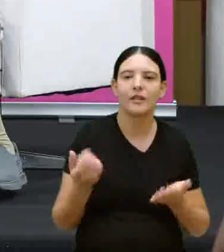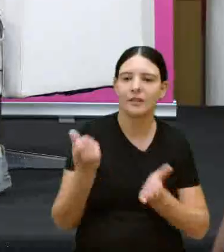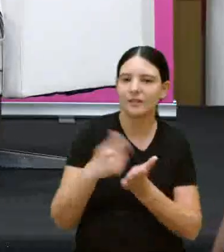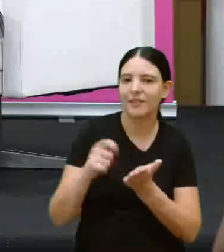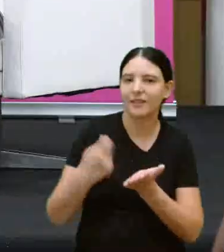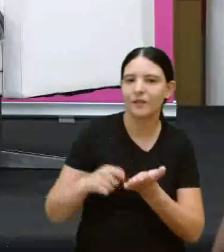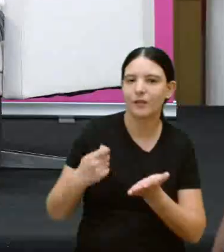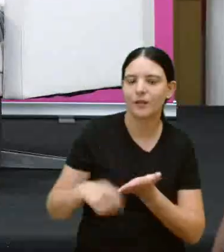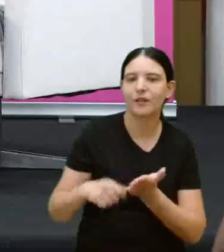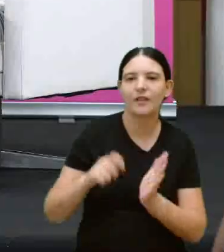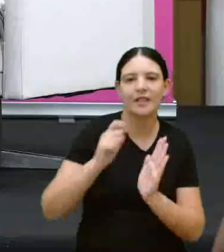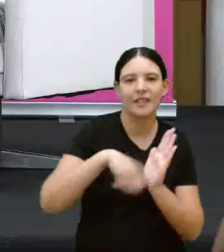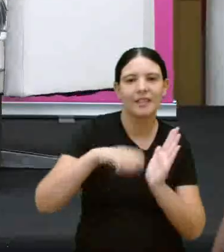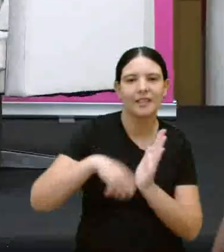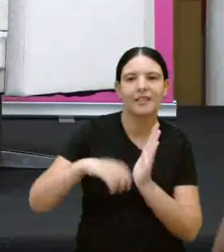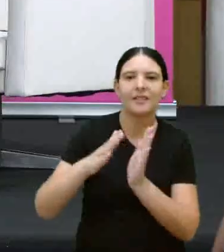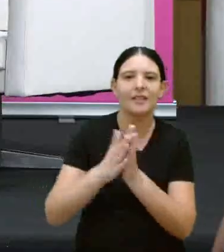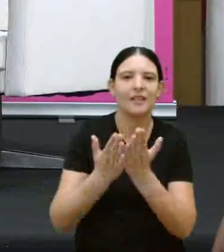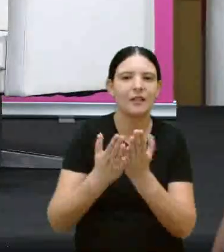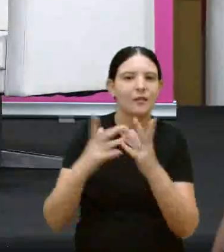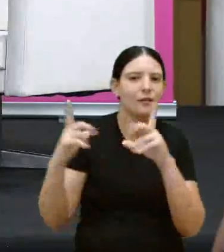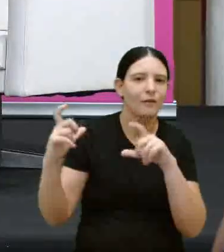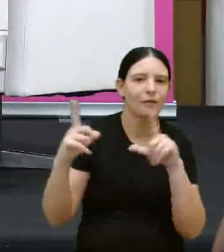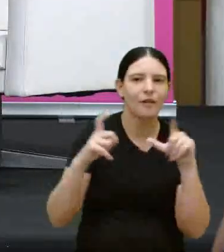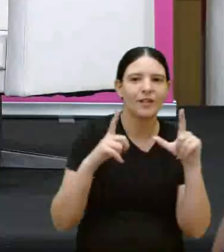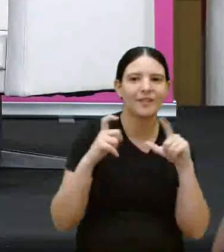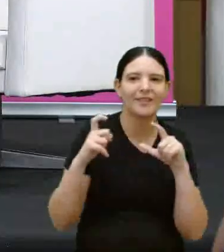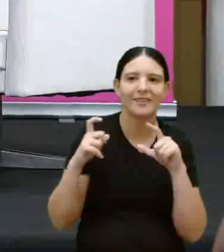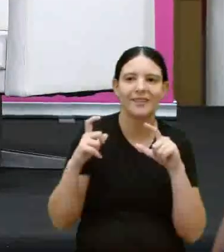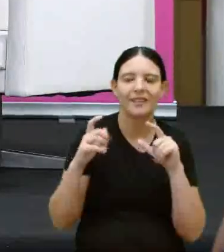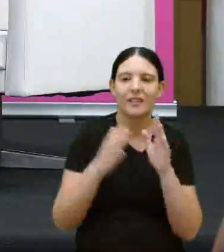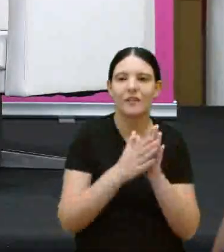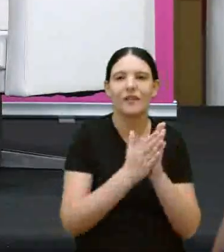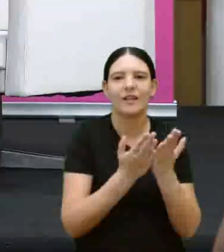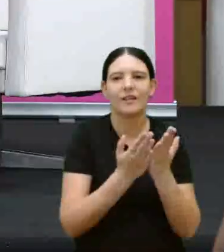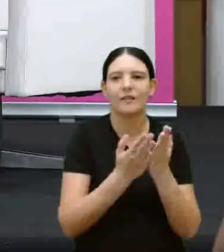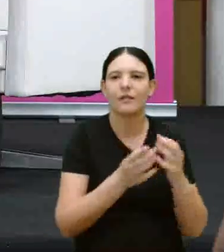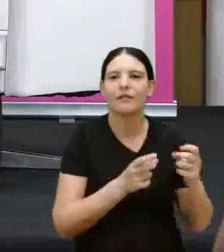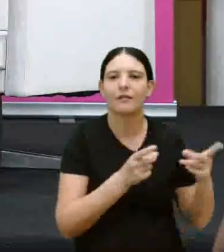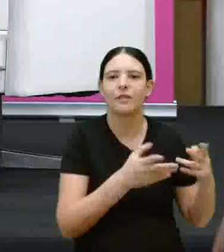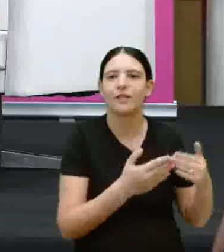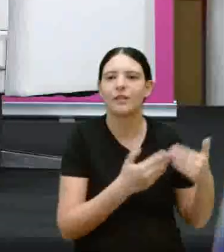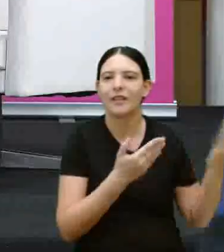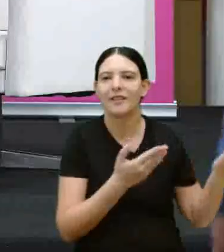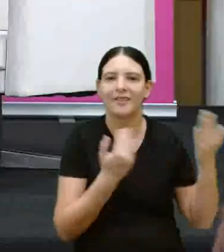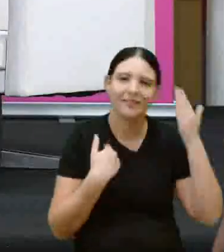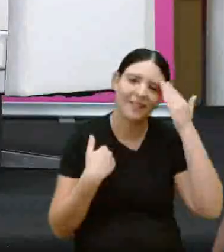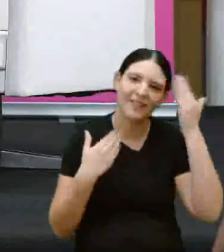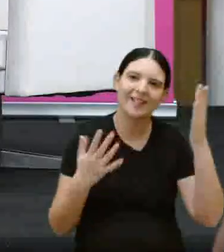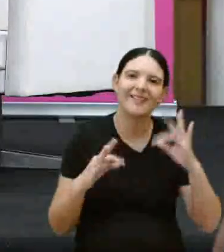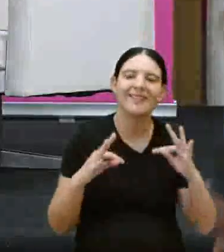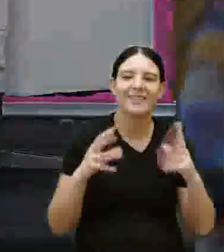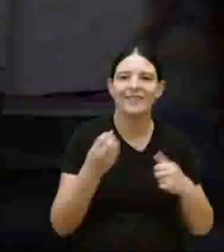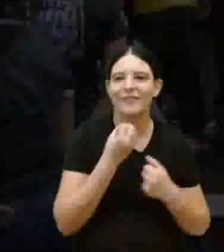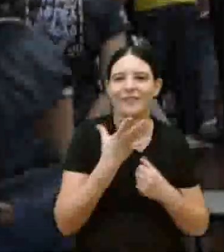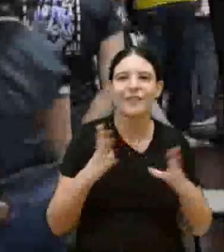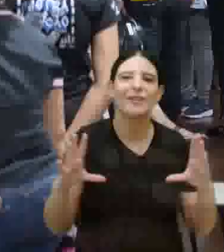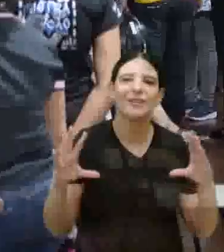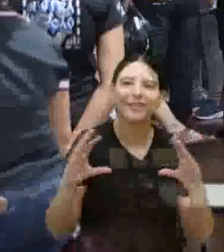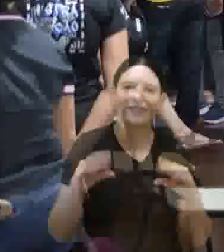os livros, tirar fotos. Renato se levanta. Estão sendo vendidos ali à direita. Muito obrigada a todos. Uma boa noite. Rose se